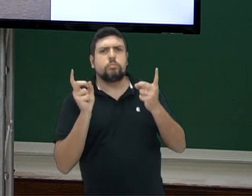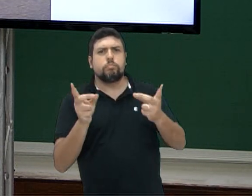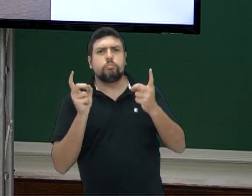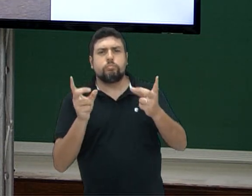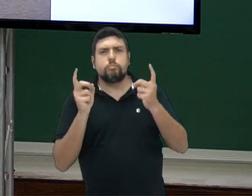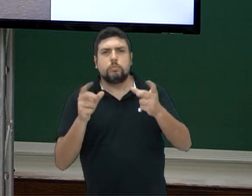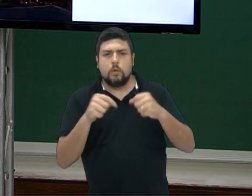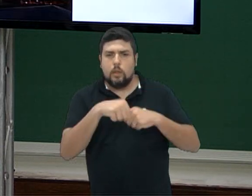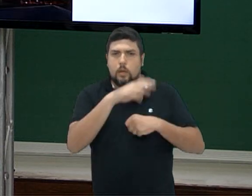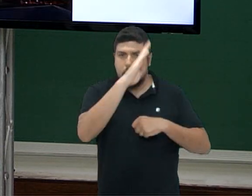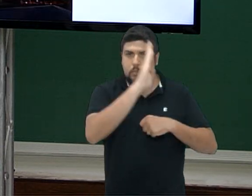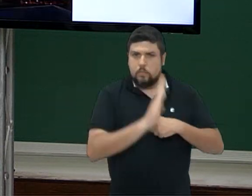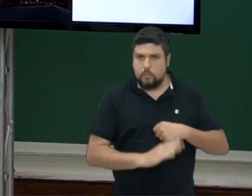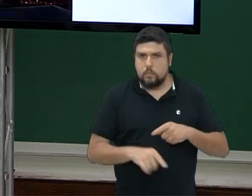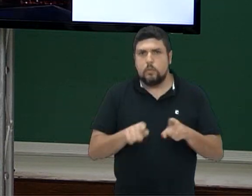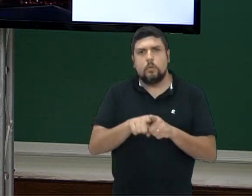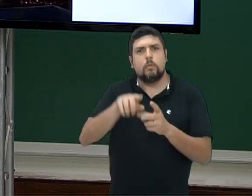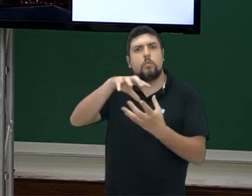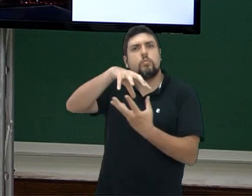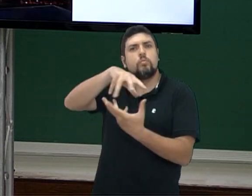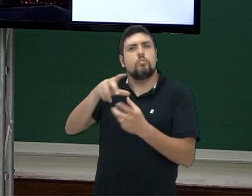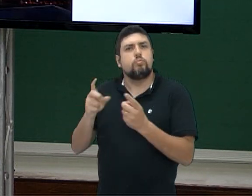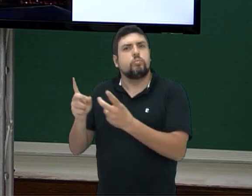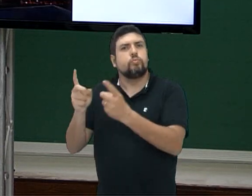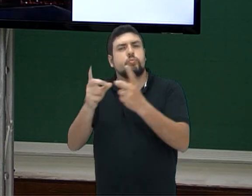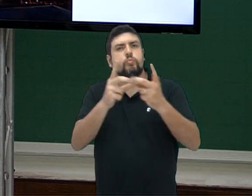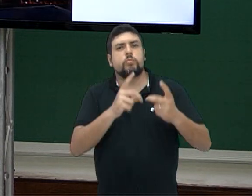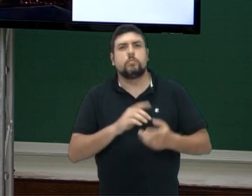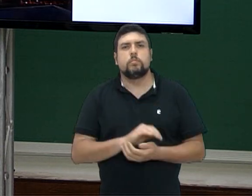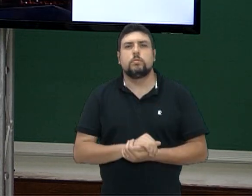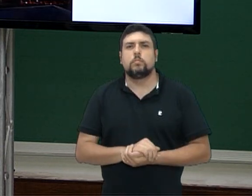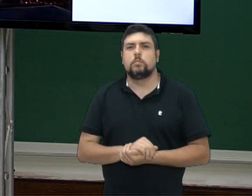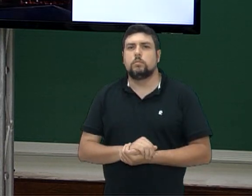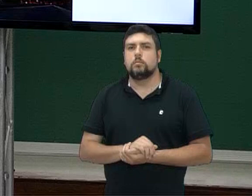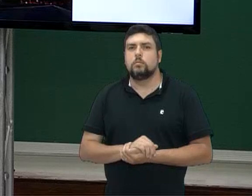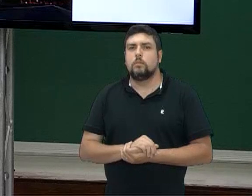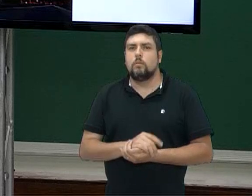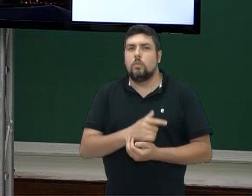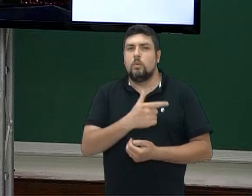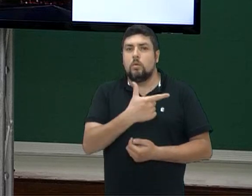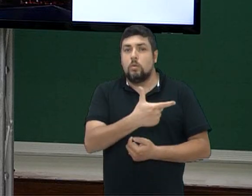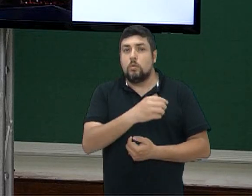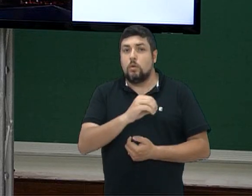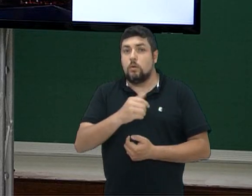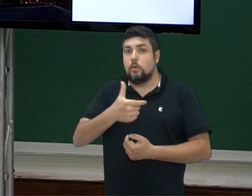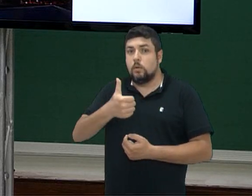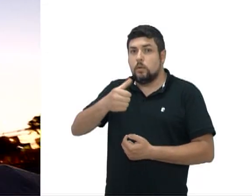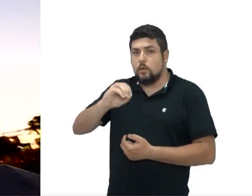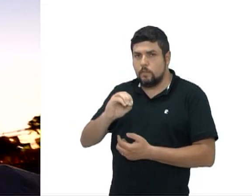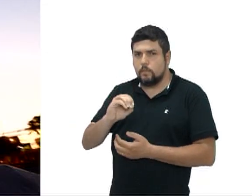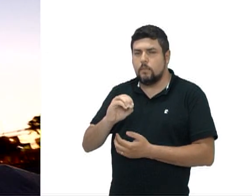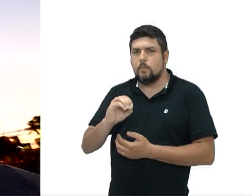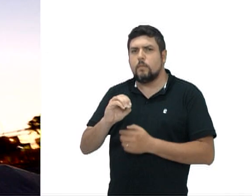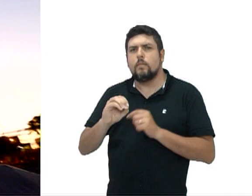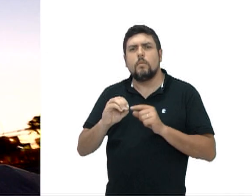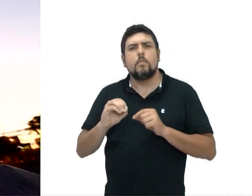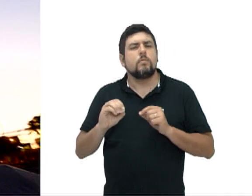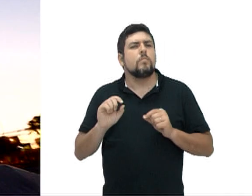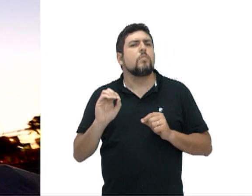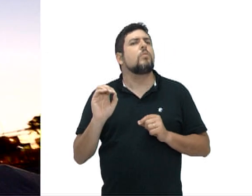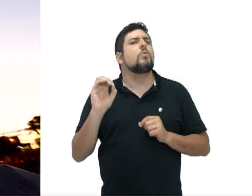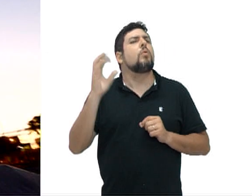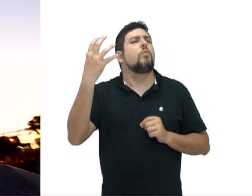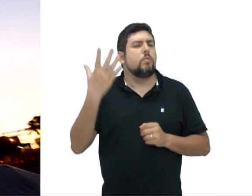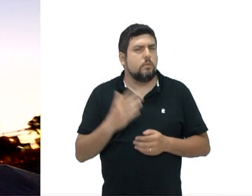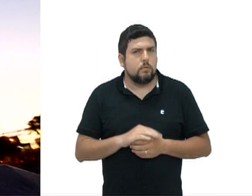no Brasil quanto no mundo. Agora vamos chegar aqui nos anos de 2010. O que aconteceu nesse período? Então, nesse período,